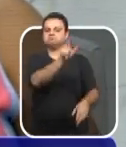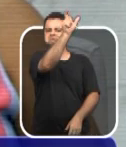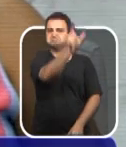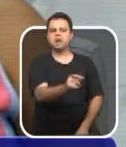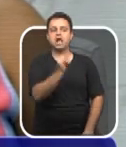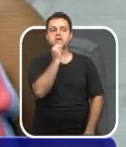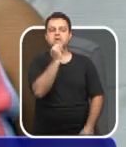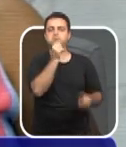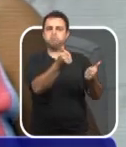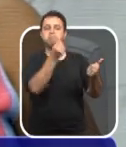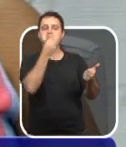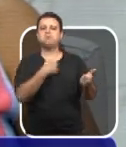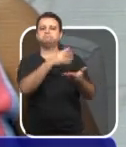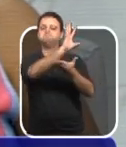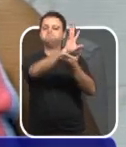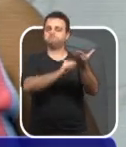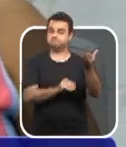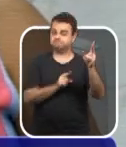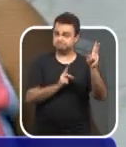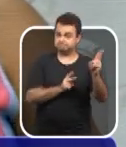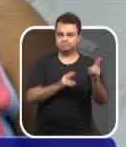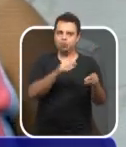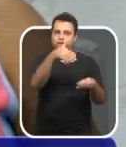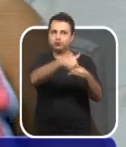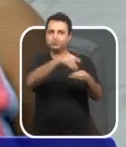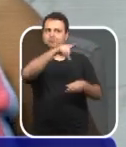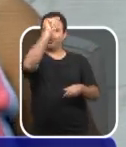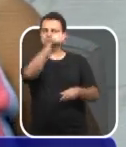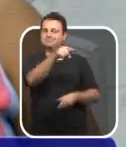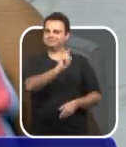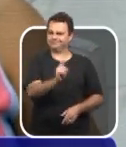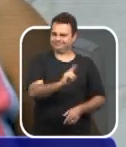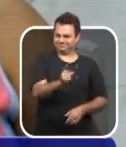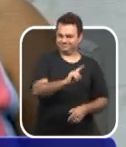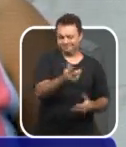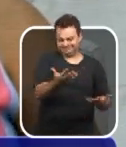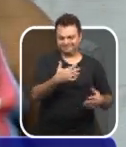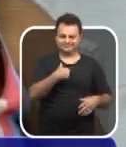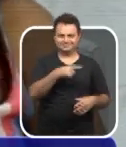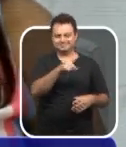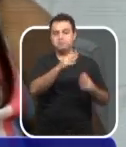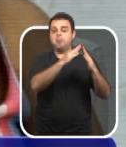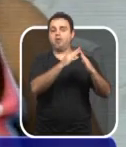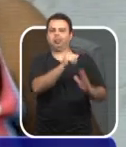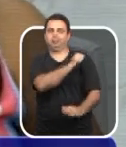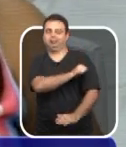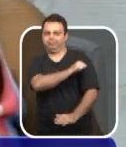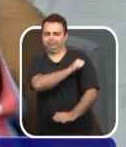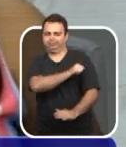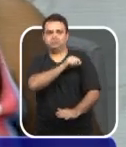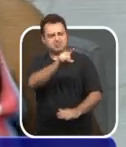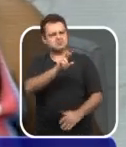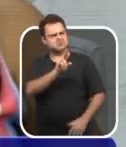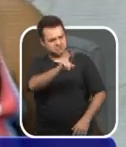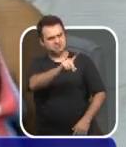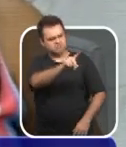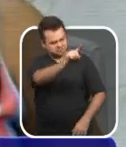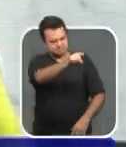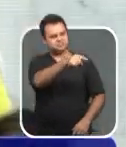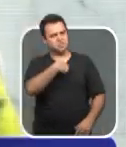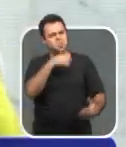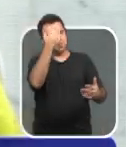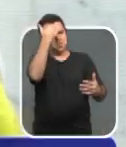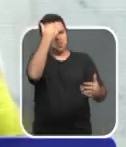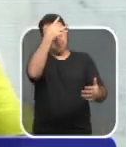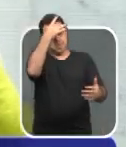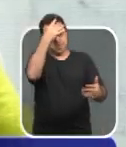exemplos, e a gente tem que estar atento. Não votei nela, né, porque ela é do Rio de Janeiro, mas é uma mulher que me representa. E quando a gente fala em saúde